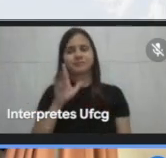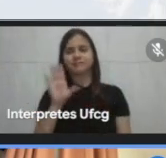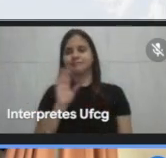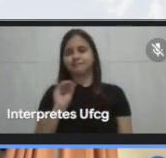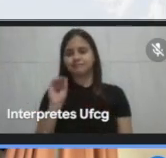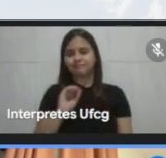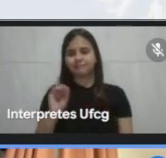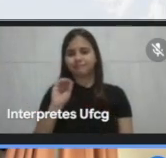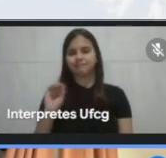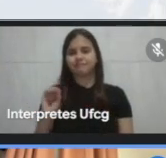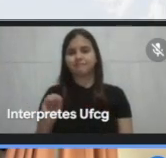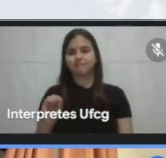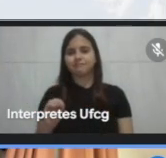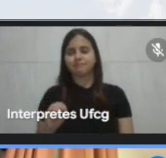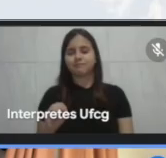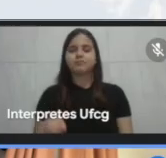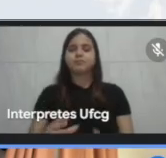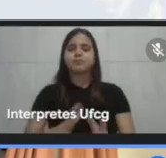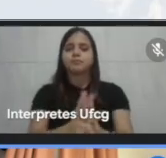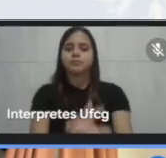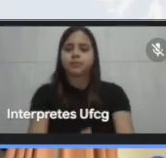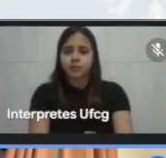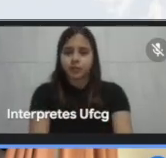Estou sem mouse aí, realmente está ruim.